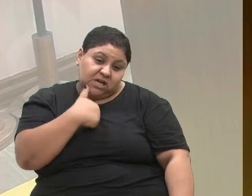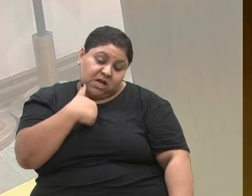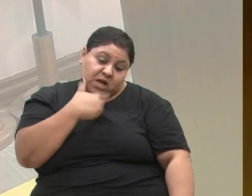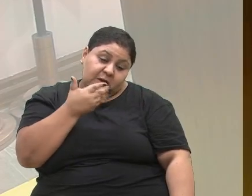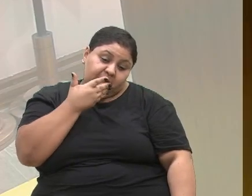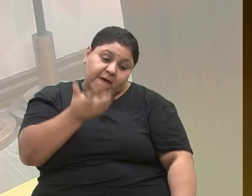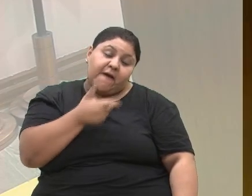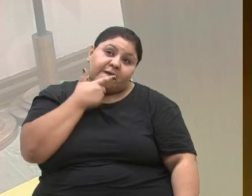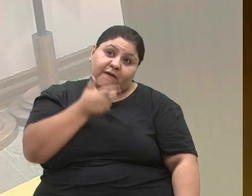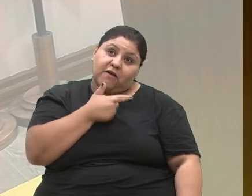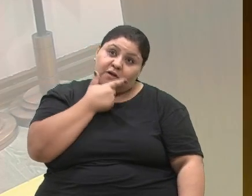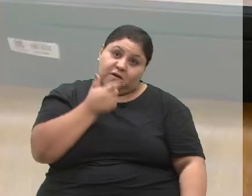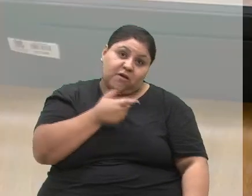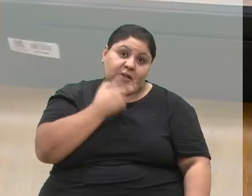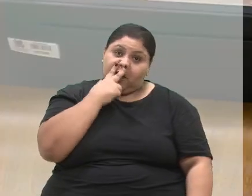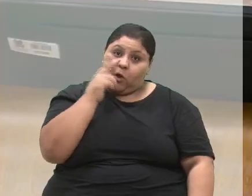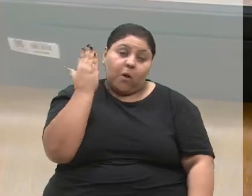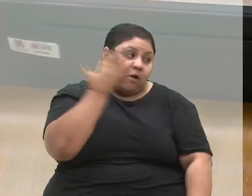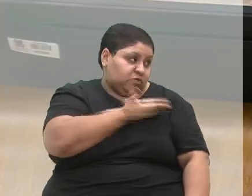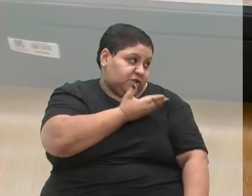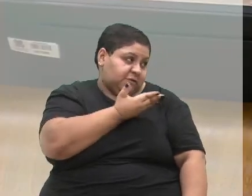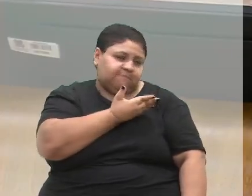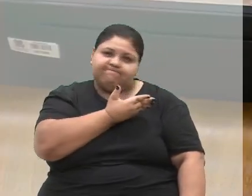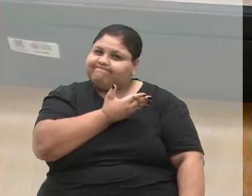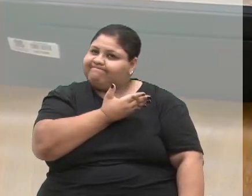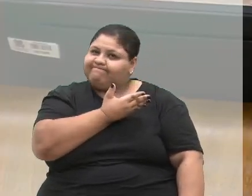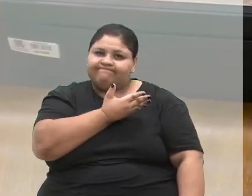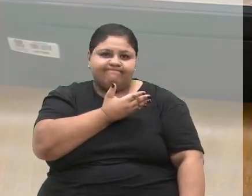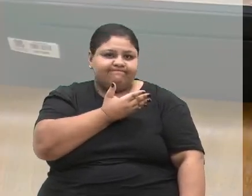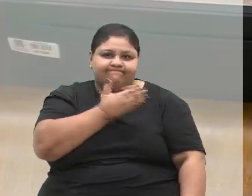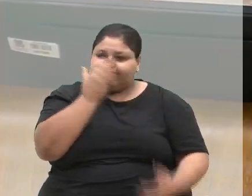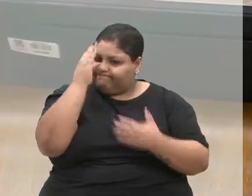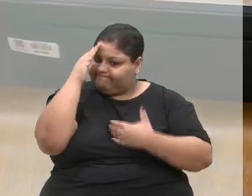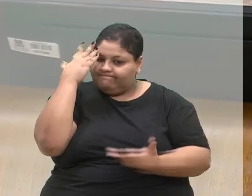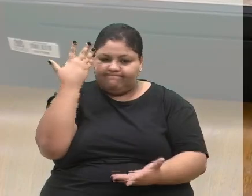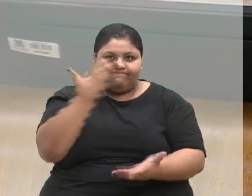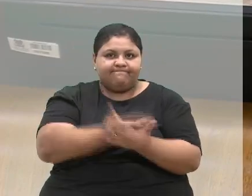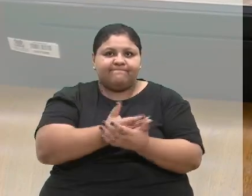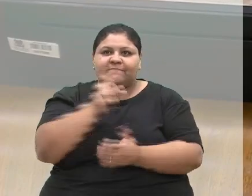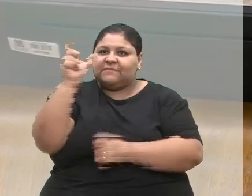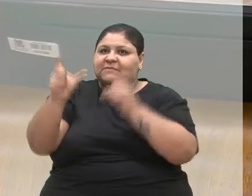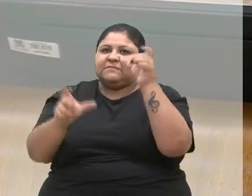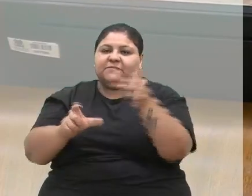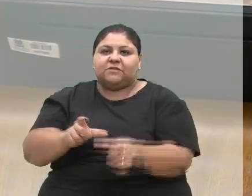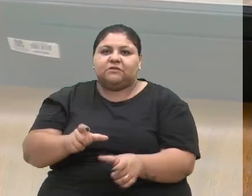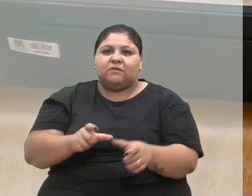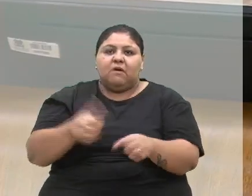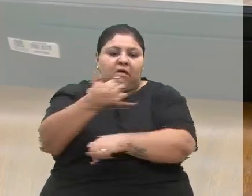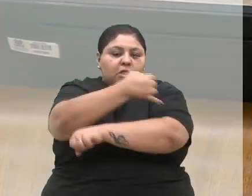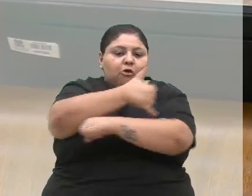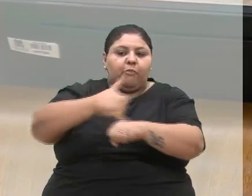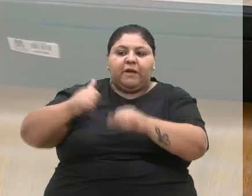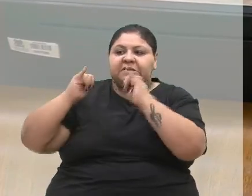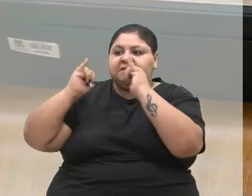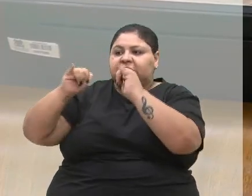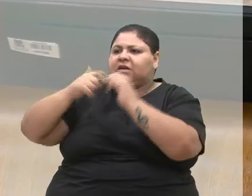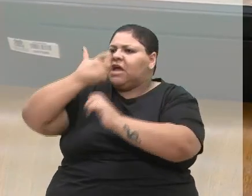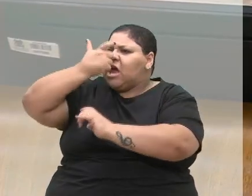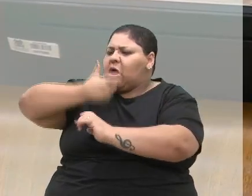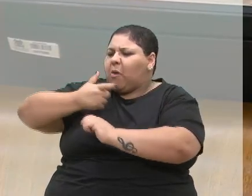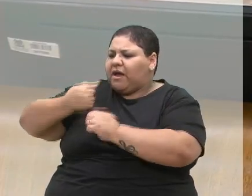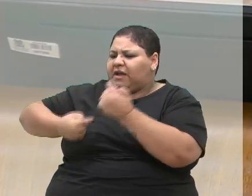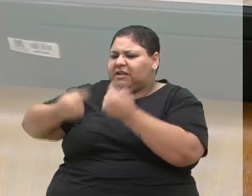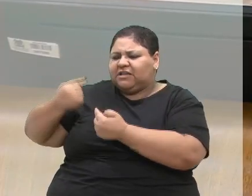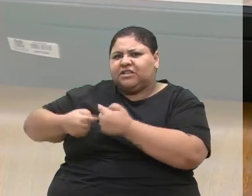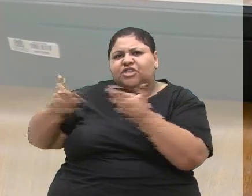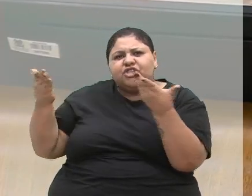para falar praticamente a mesma coisa. Inacreditável a pessoa vir com essa desculpinha que não passa ônibus, porque acho que a discussão já